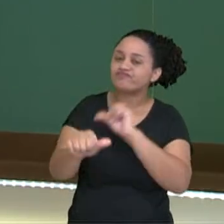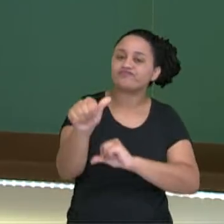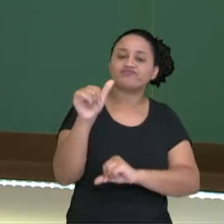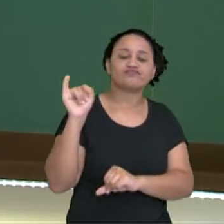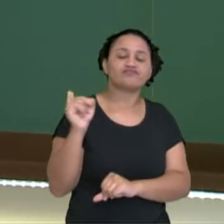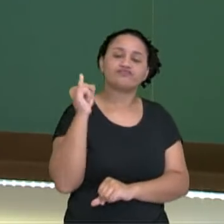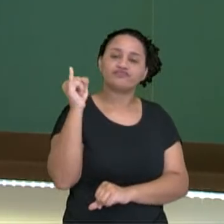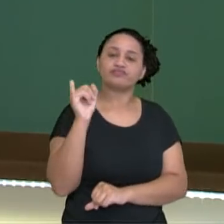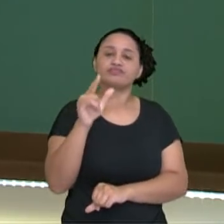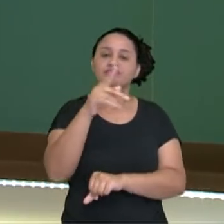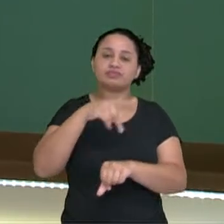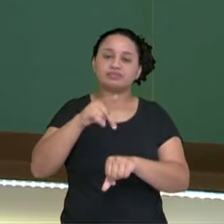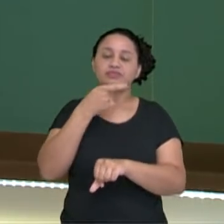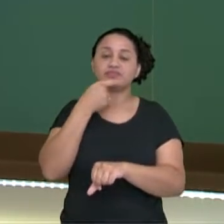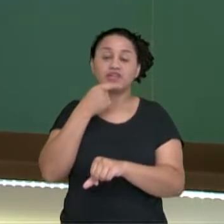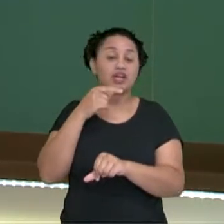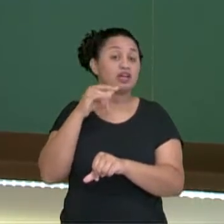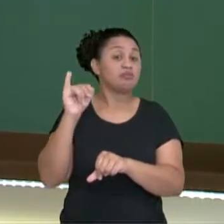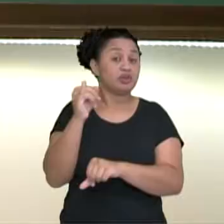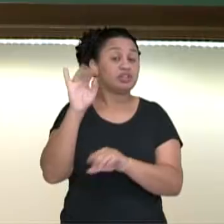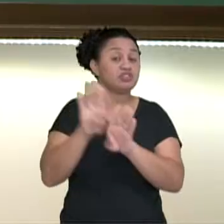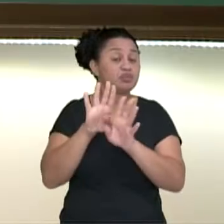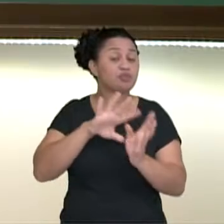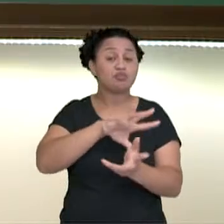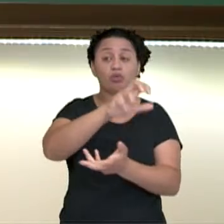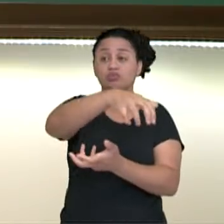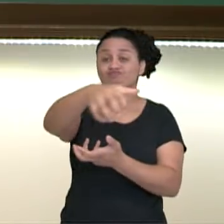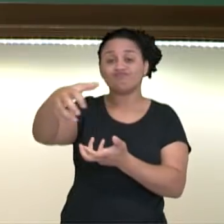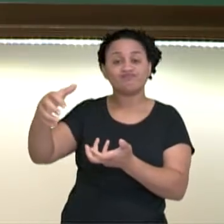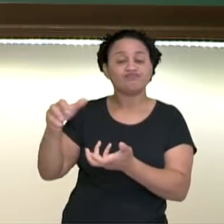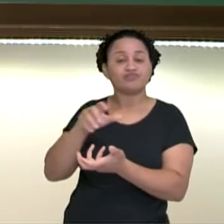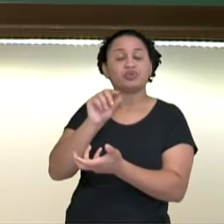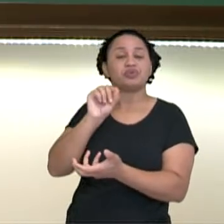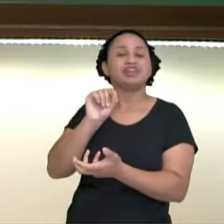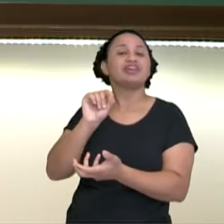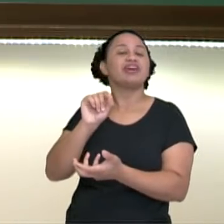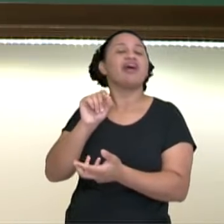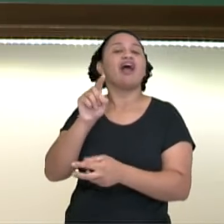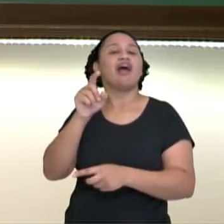dentro da Inglaterra, importante para o mundo todo, que é a